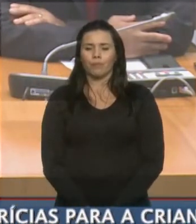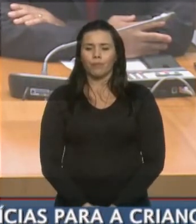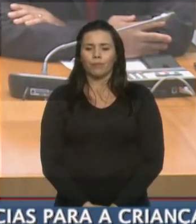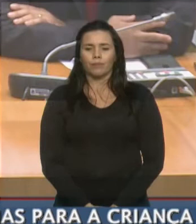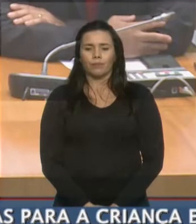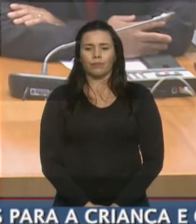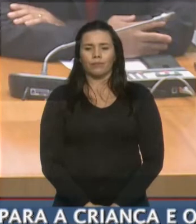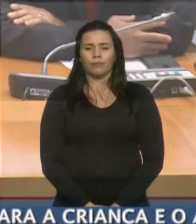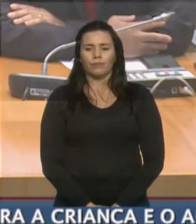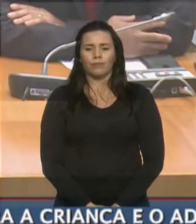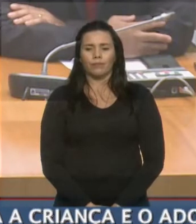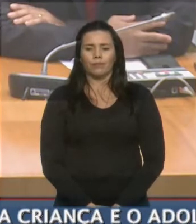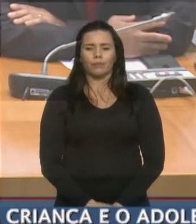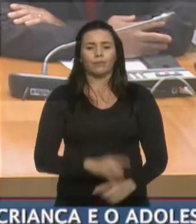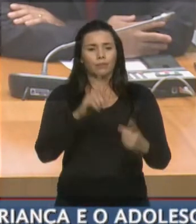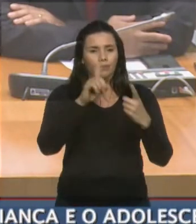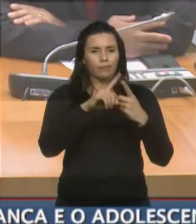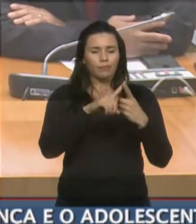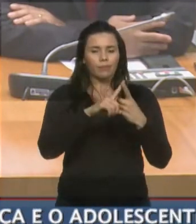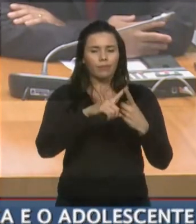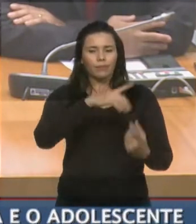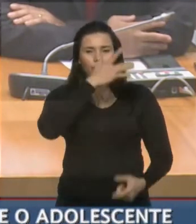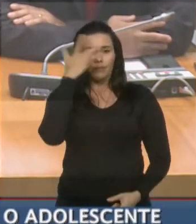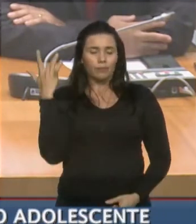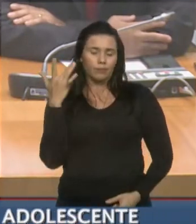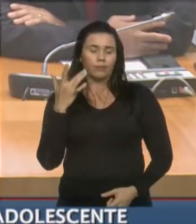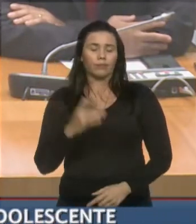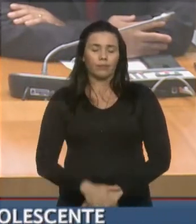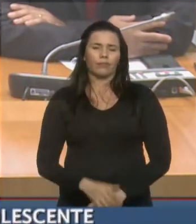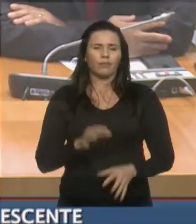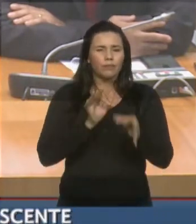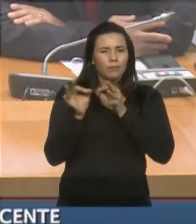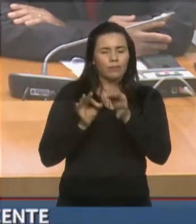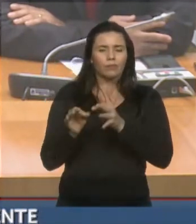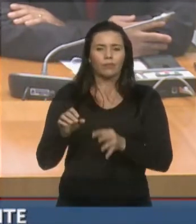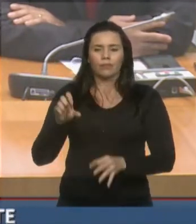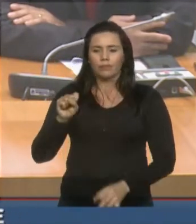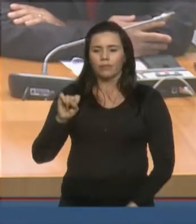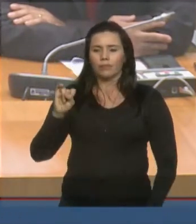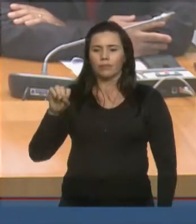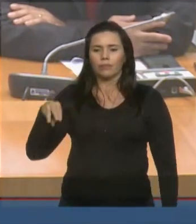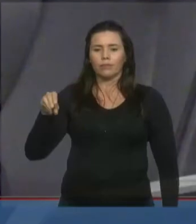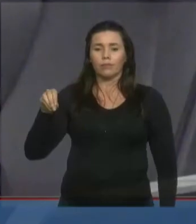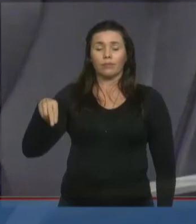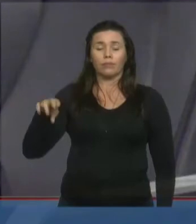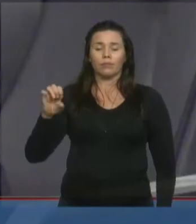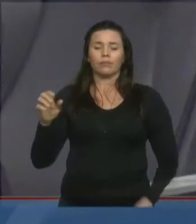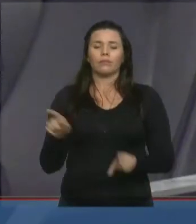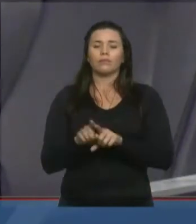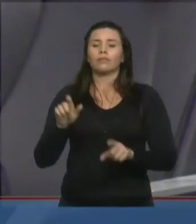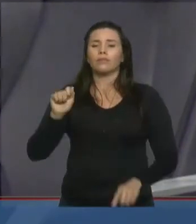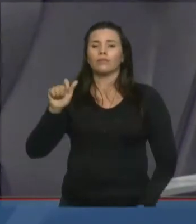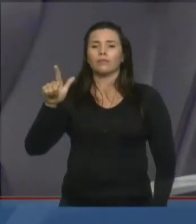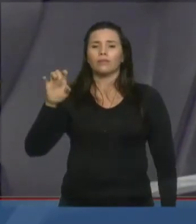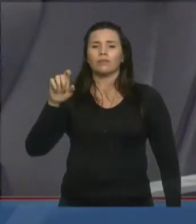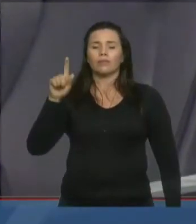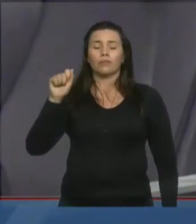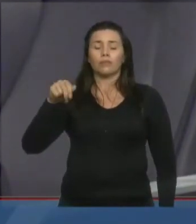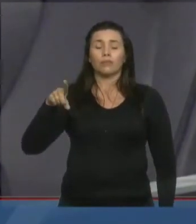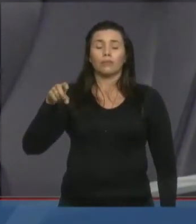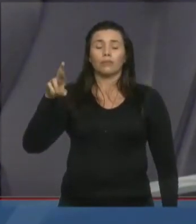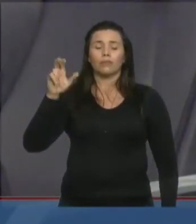As organizadoras Simone de Miranda, Alexandro Augusto, Jordânia, Maria,